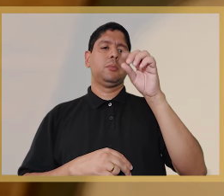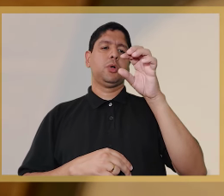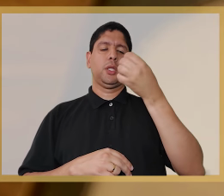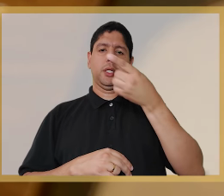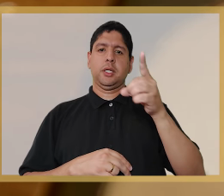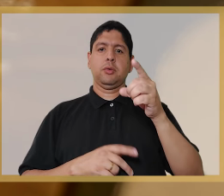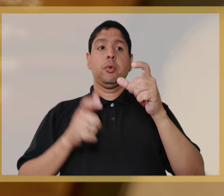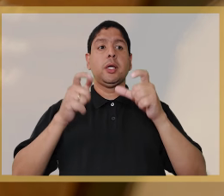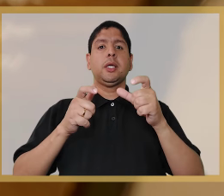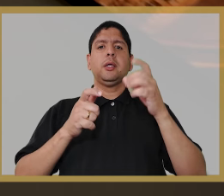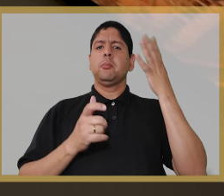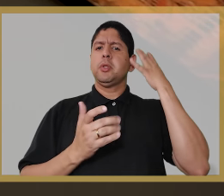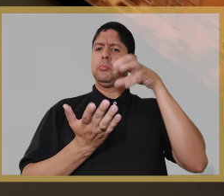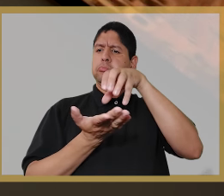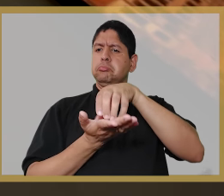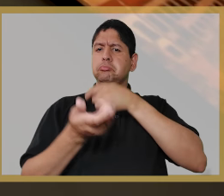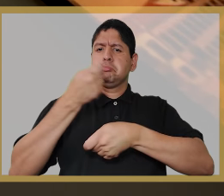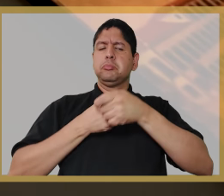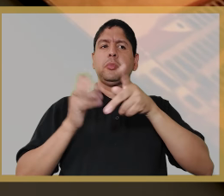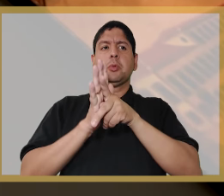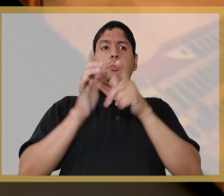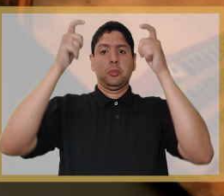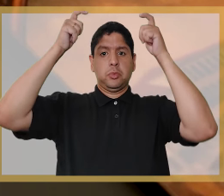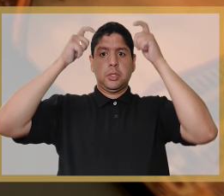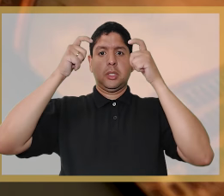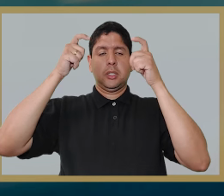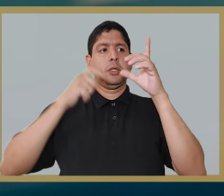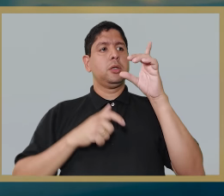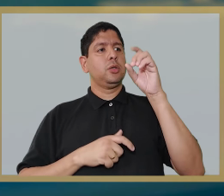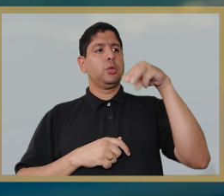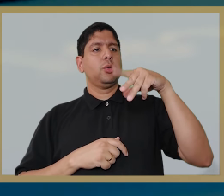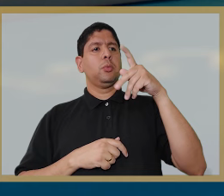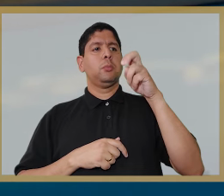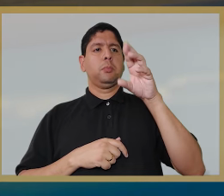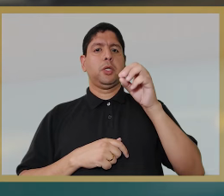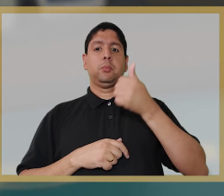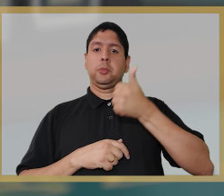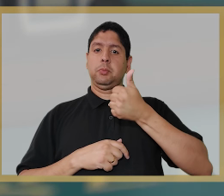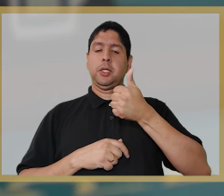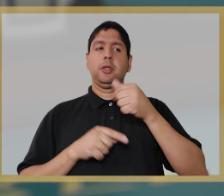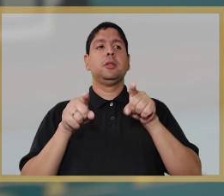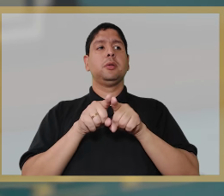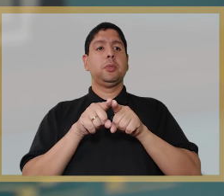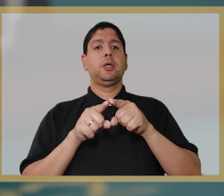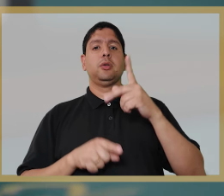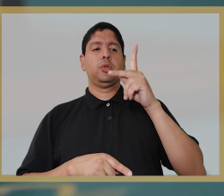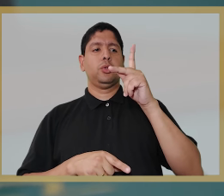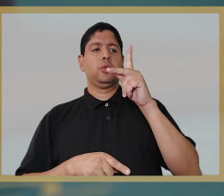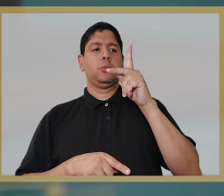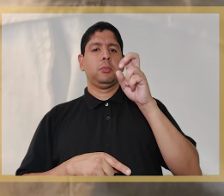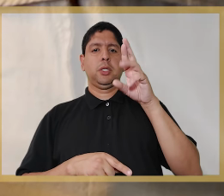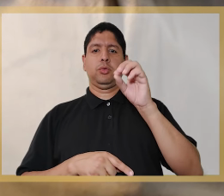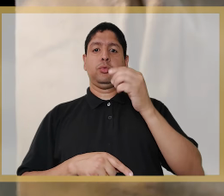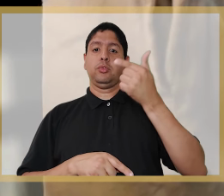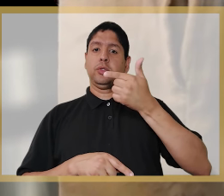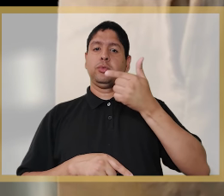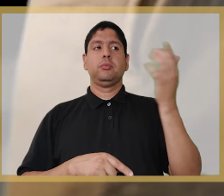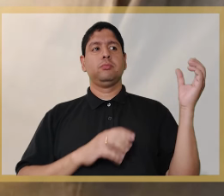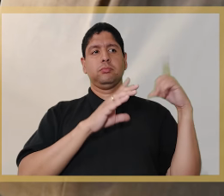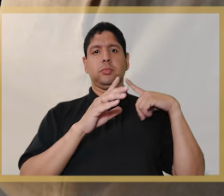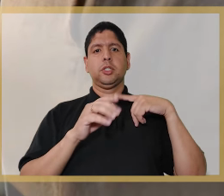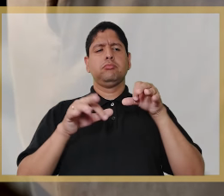foi a sede administrativa do Império, onde Dom Pedro I e Dom Pedro II despachavam como imperadores. Em